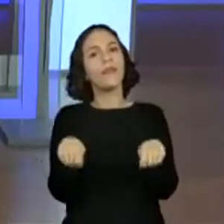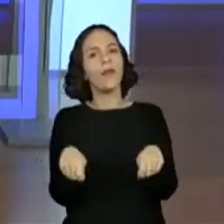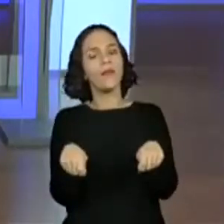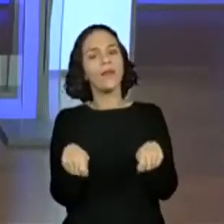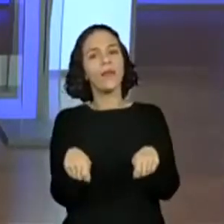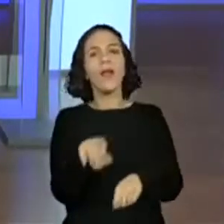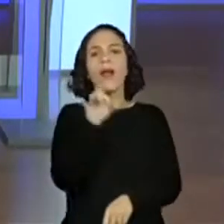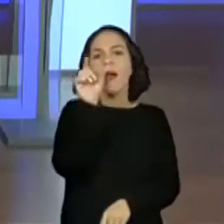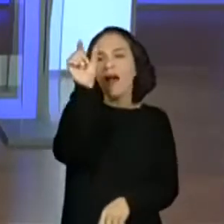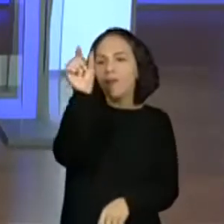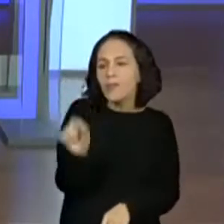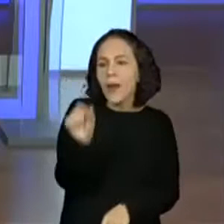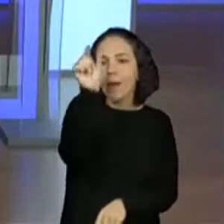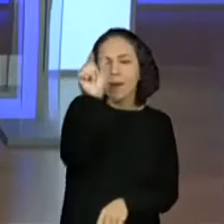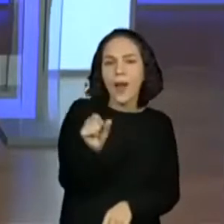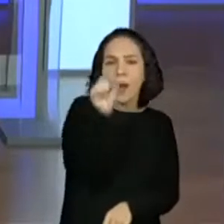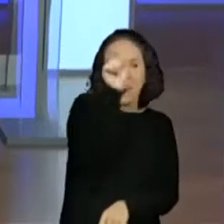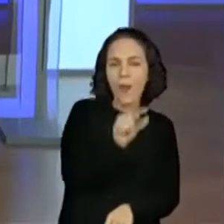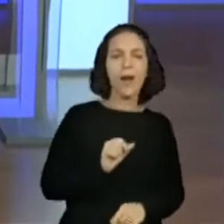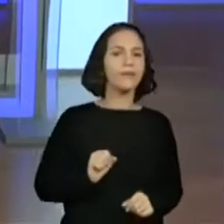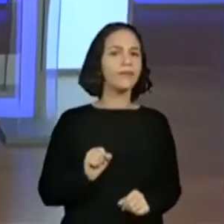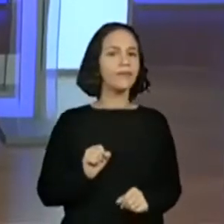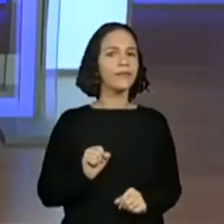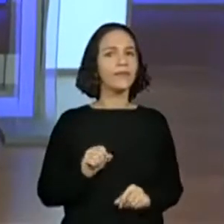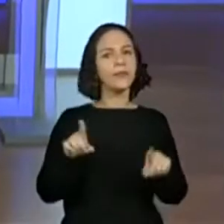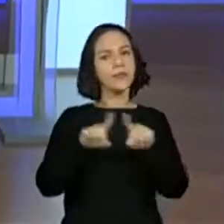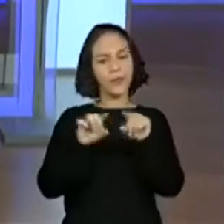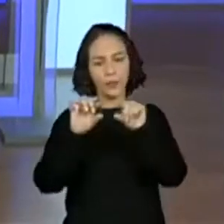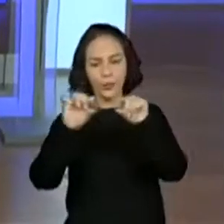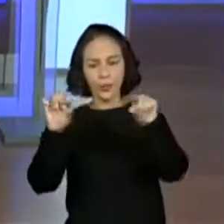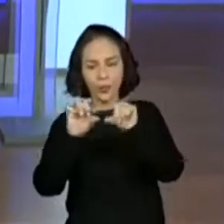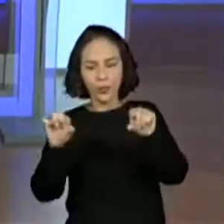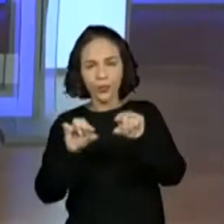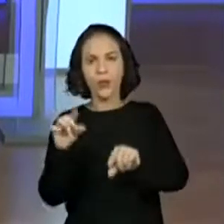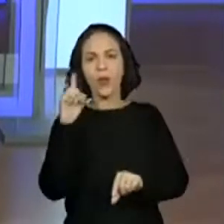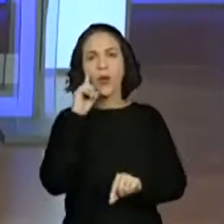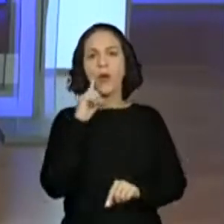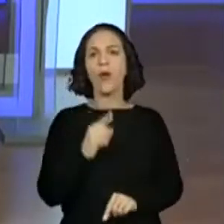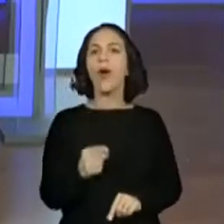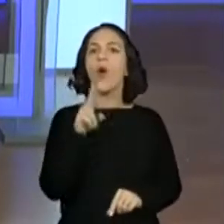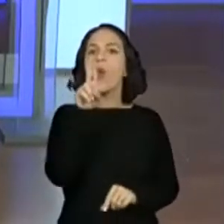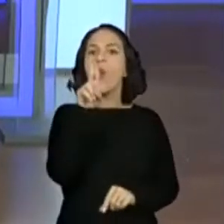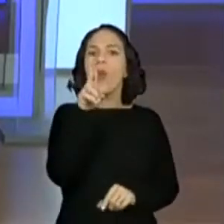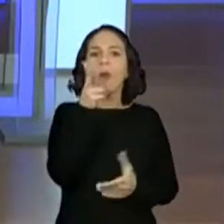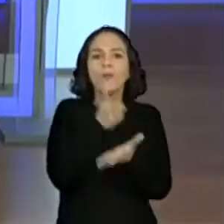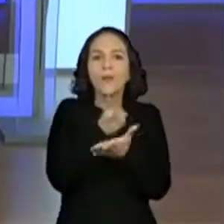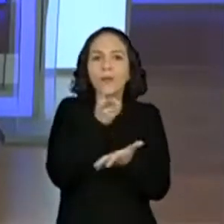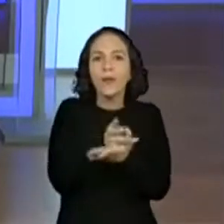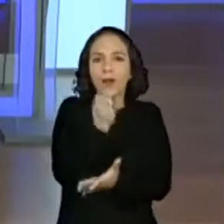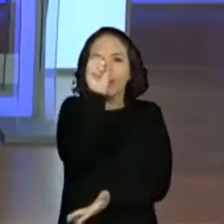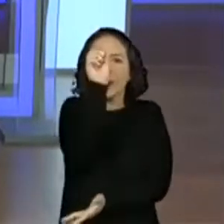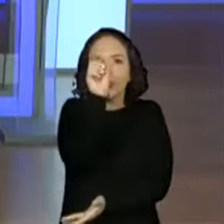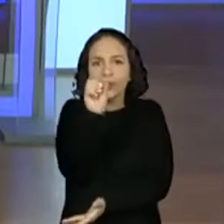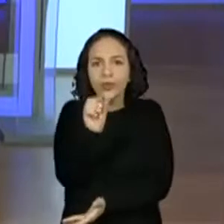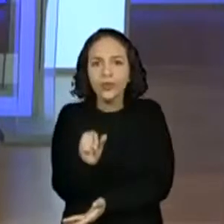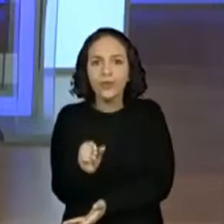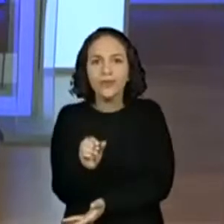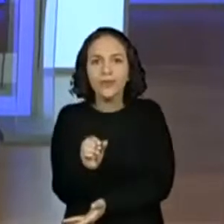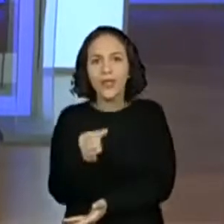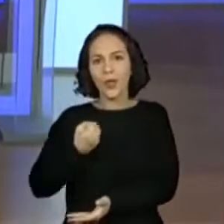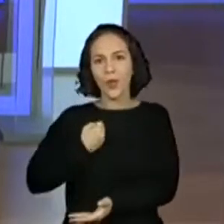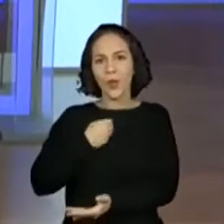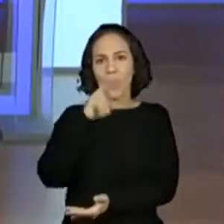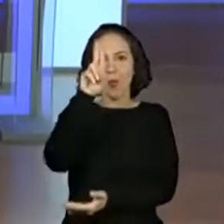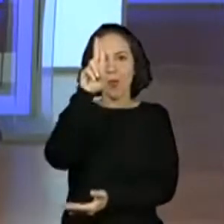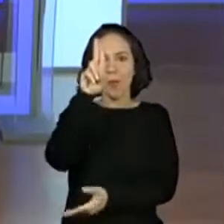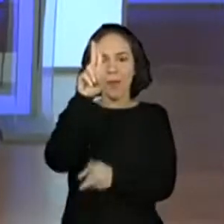cada coluna, a posição... a unidade fica sempre se repetindo na mesma coluna. Então, exatamente. O quadro